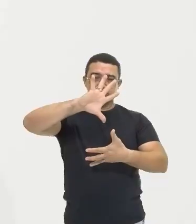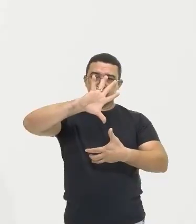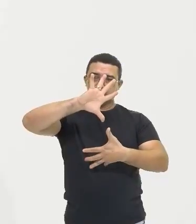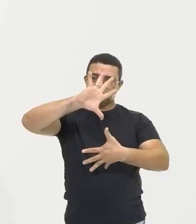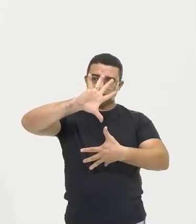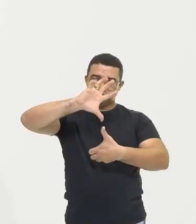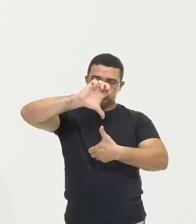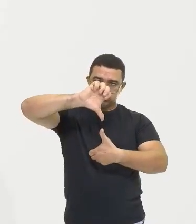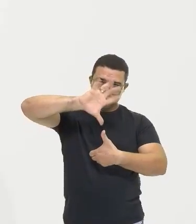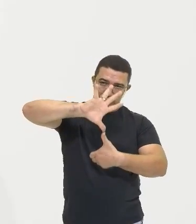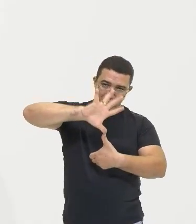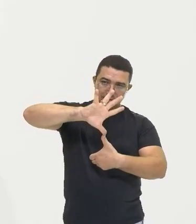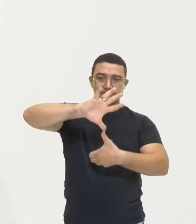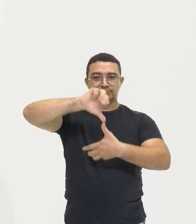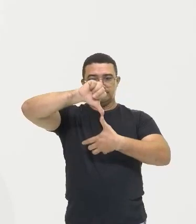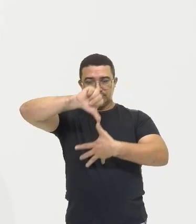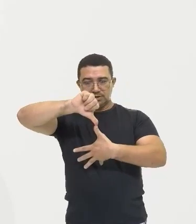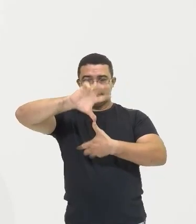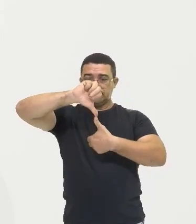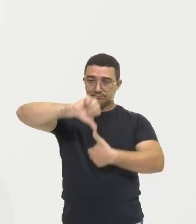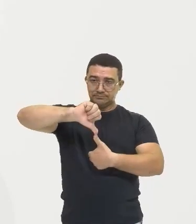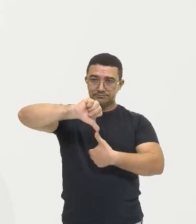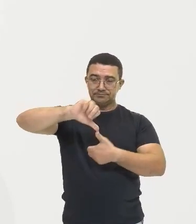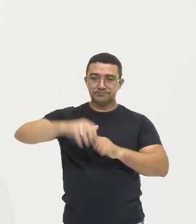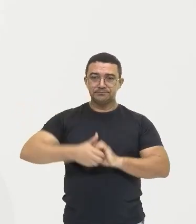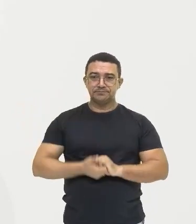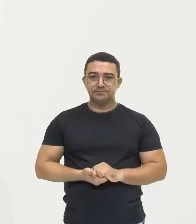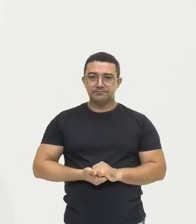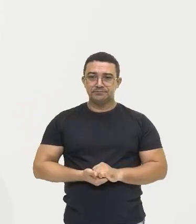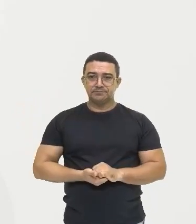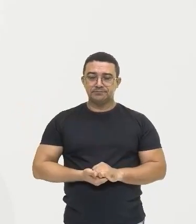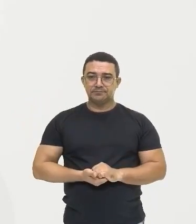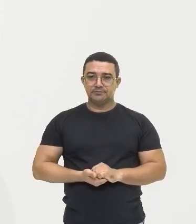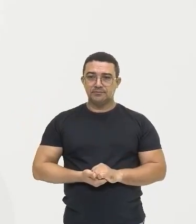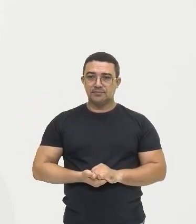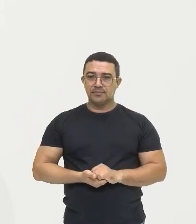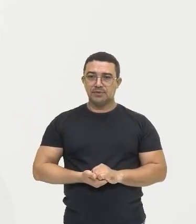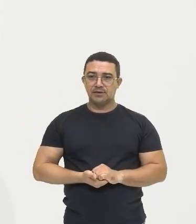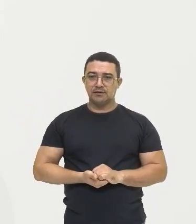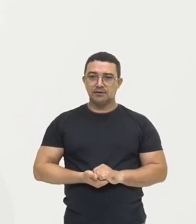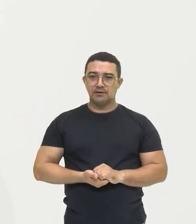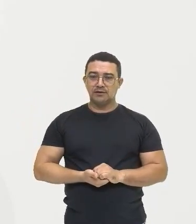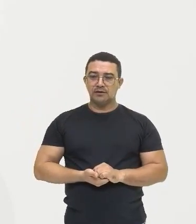quantitativo? No continente americano, nós temos